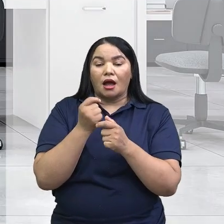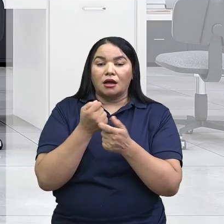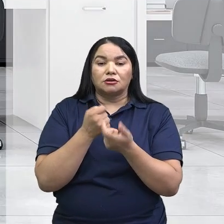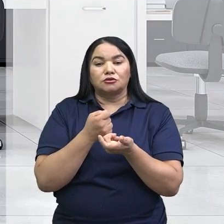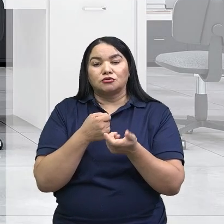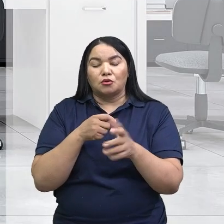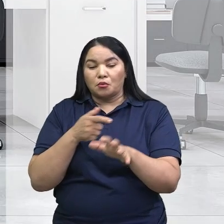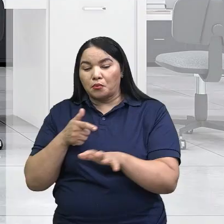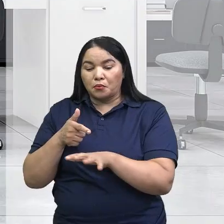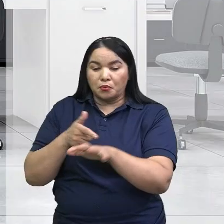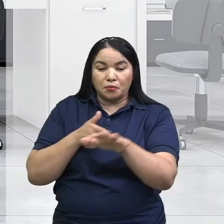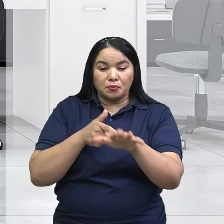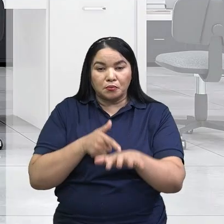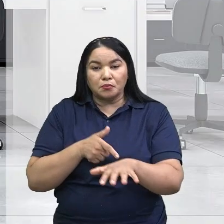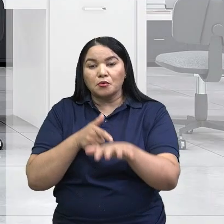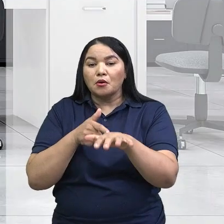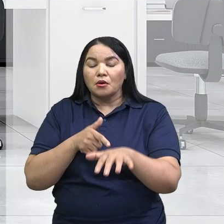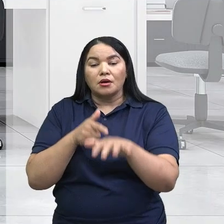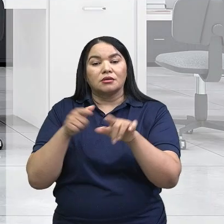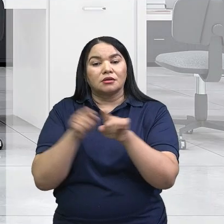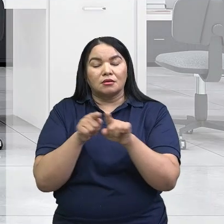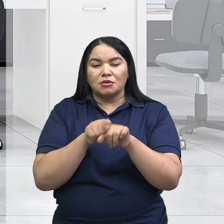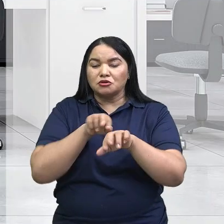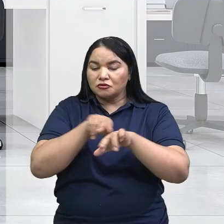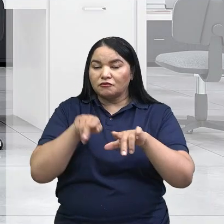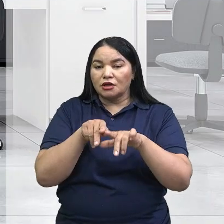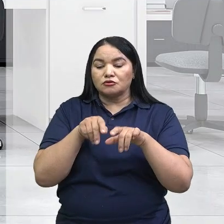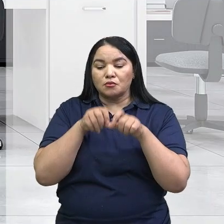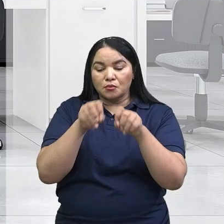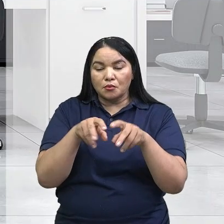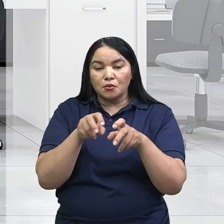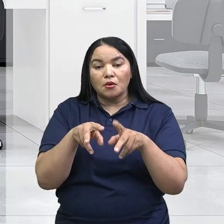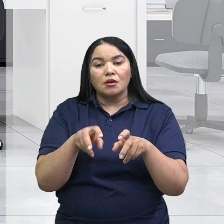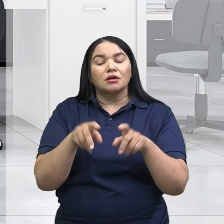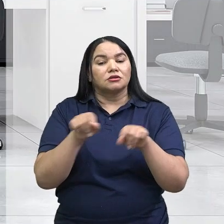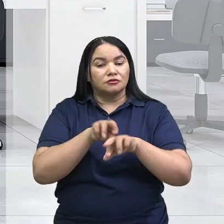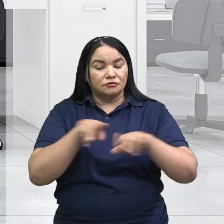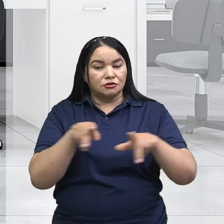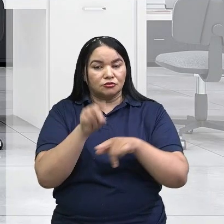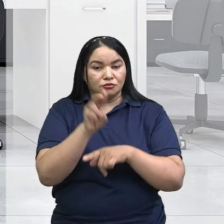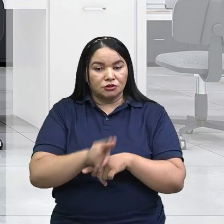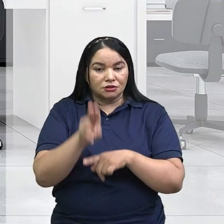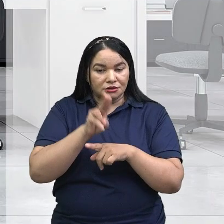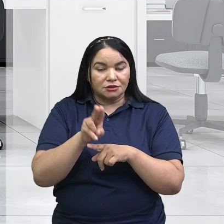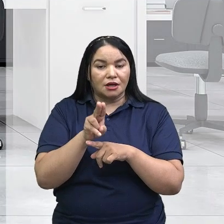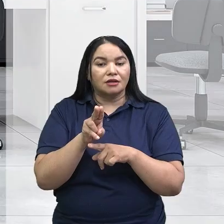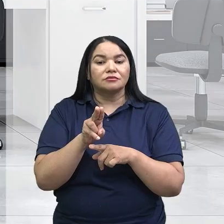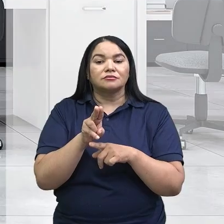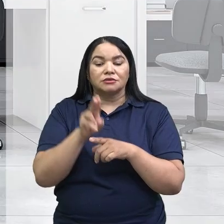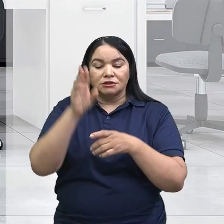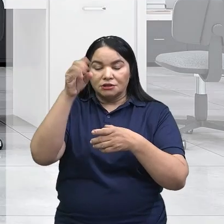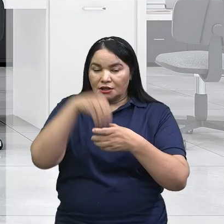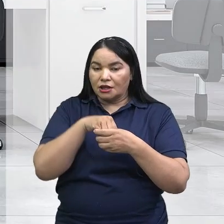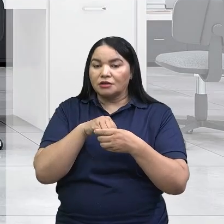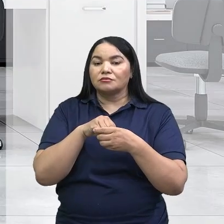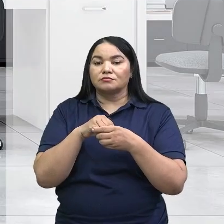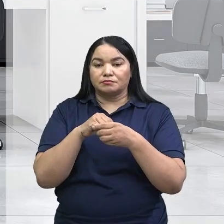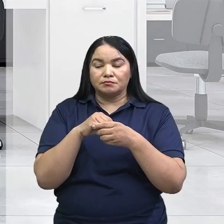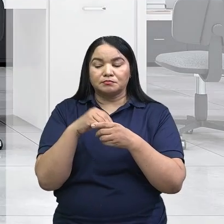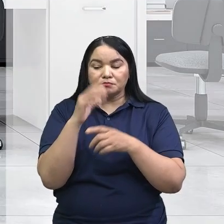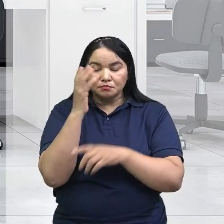pesticidas, né, e de outros agrotóxicos, por exemplo. Tá? Então, a gente vê aí técnicas sendo utilizadas, né, em diversos